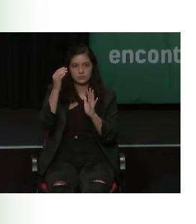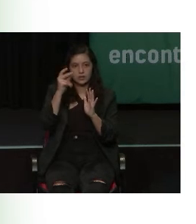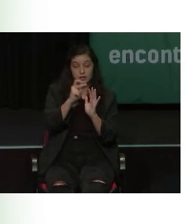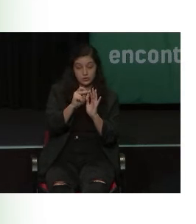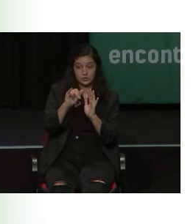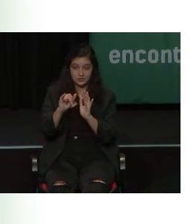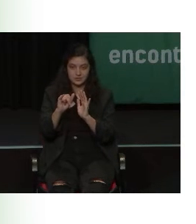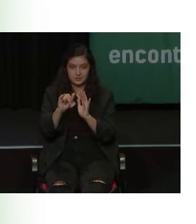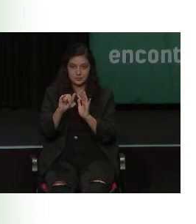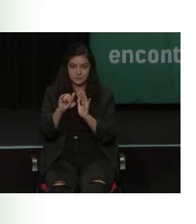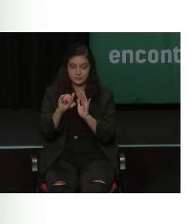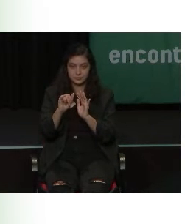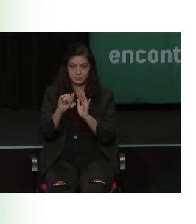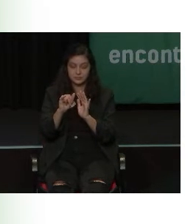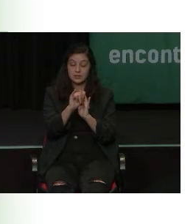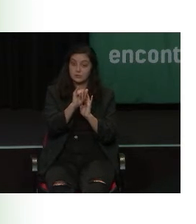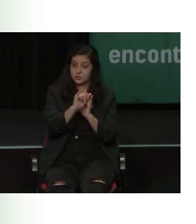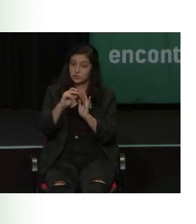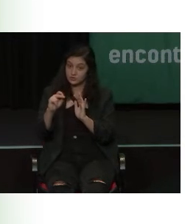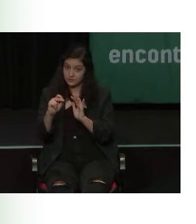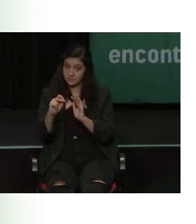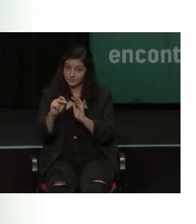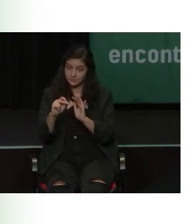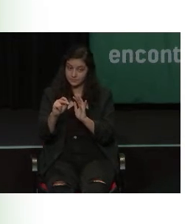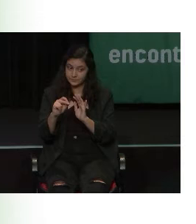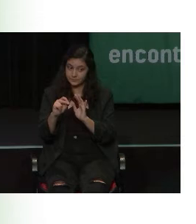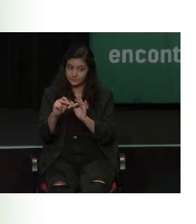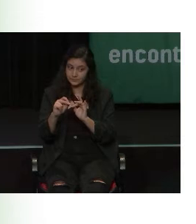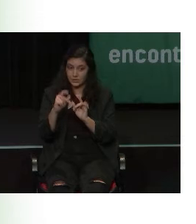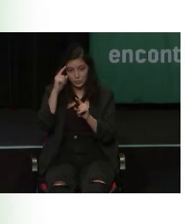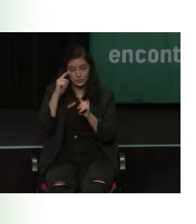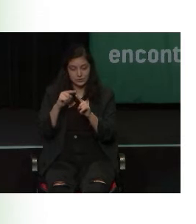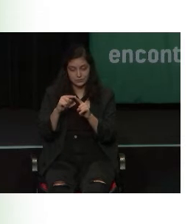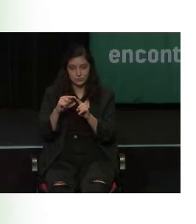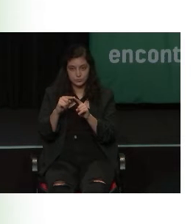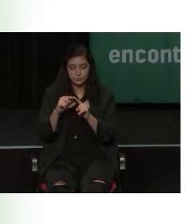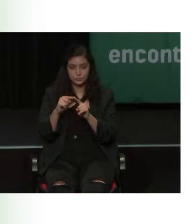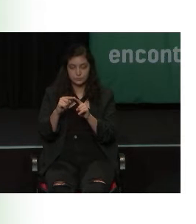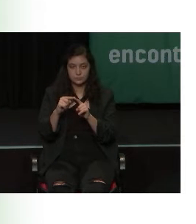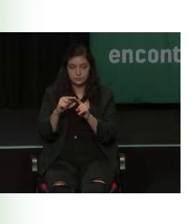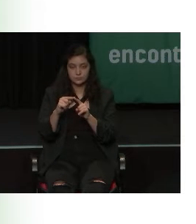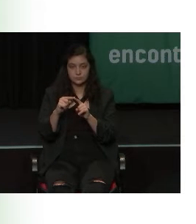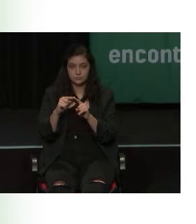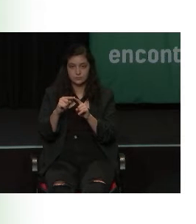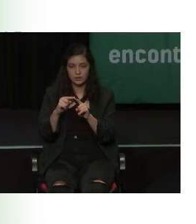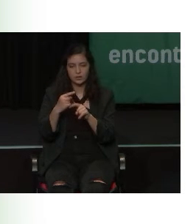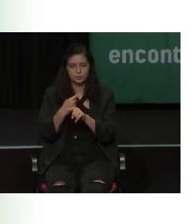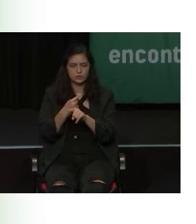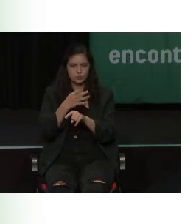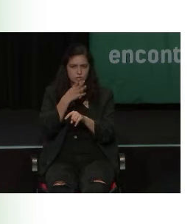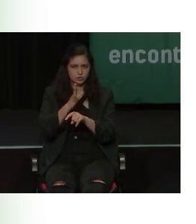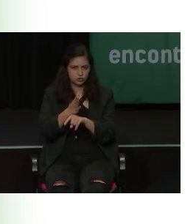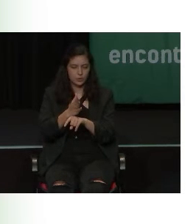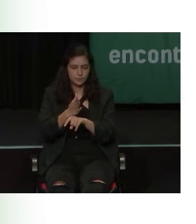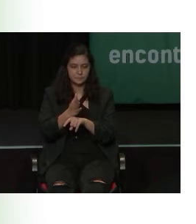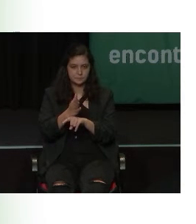artificial artificial para poder intelligence and fazer technologies or technology aquela to resposta do que eu or to referi, give que the é answer I às